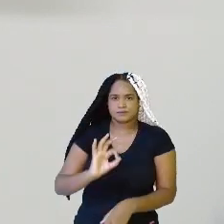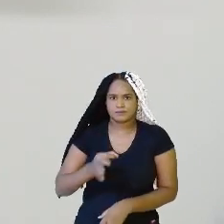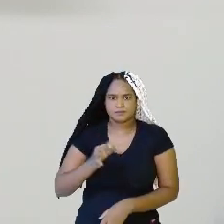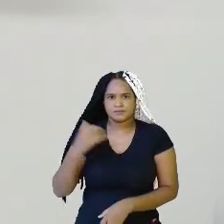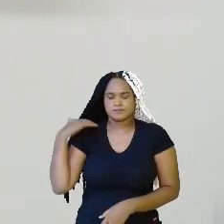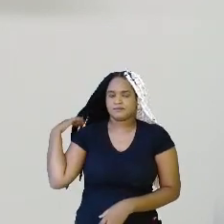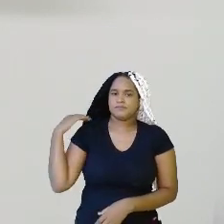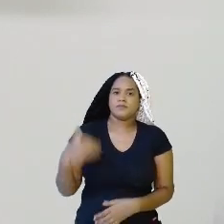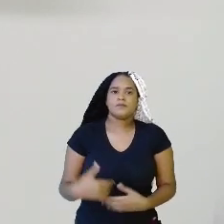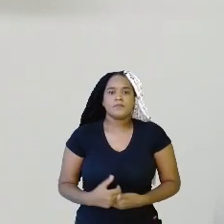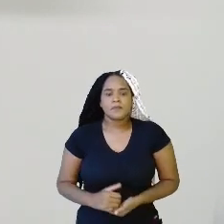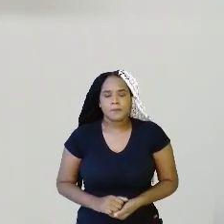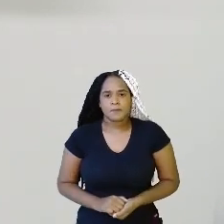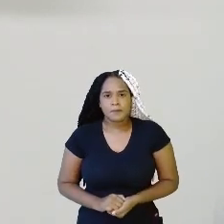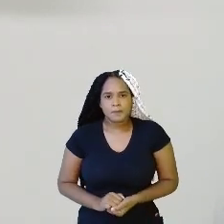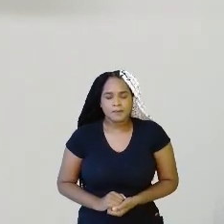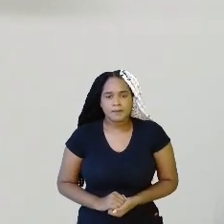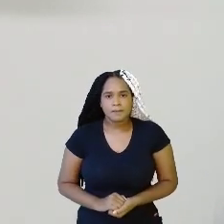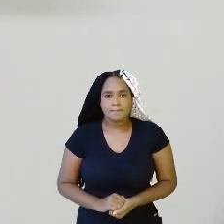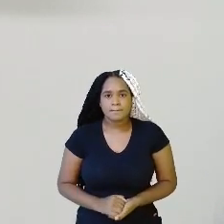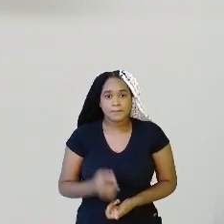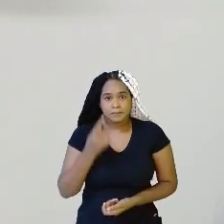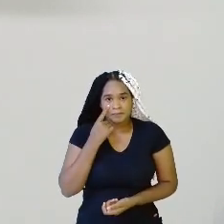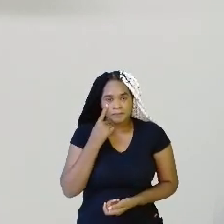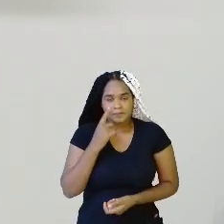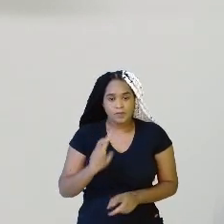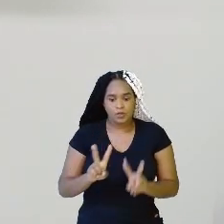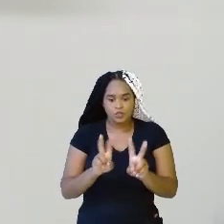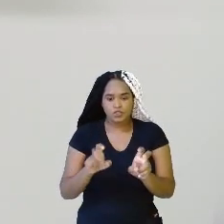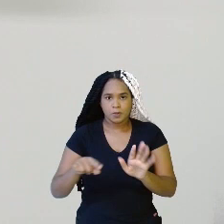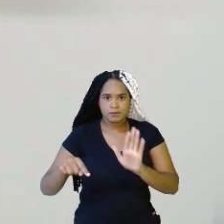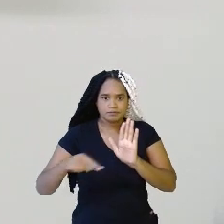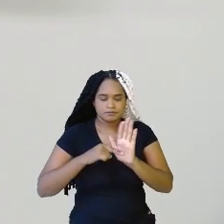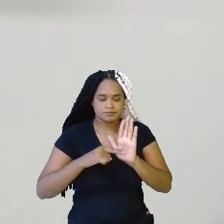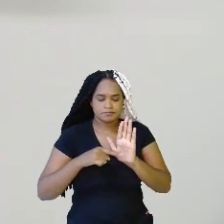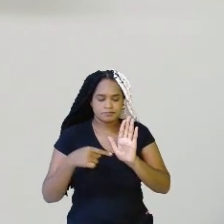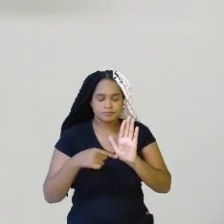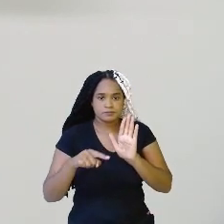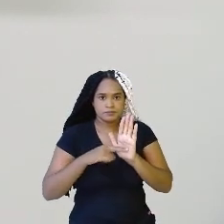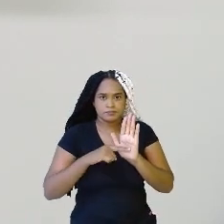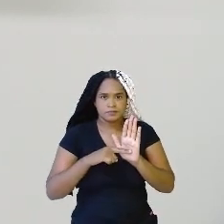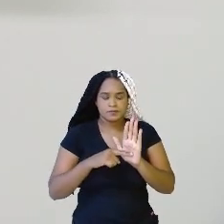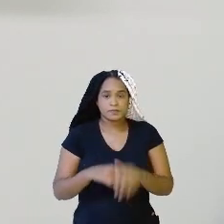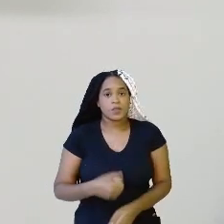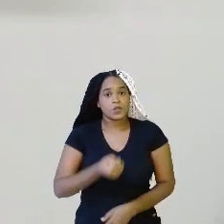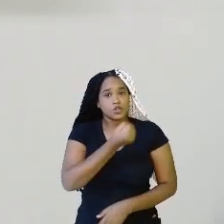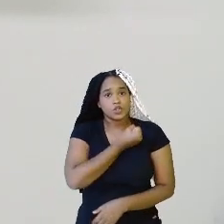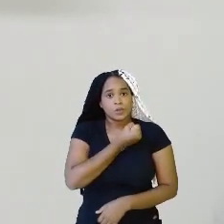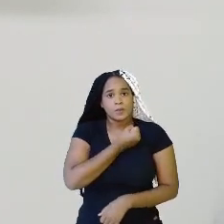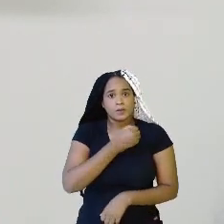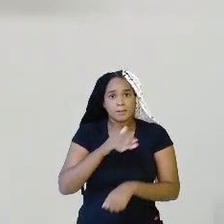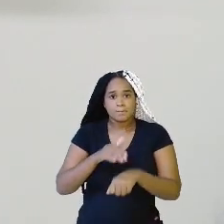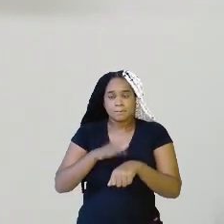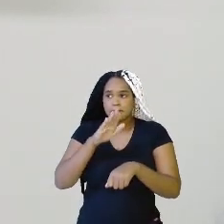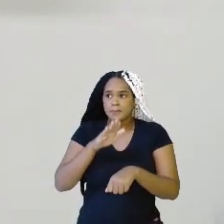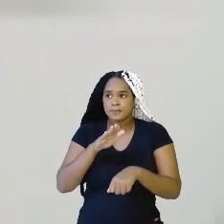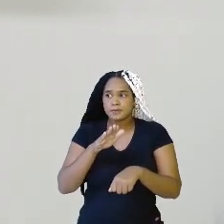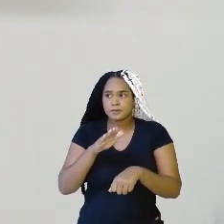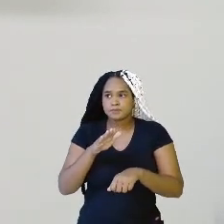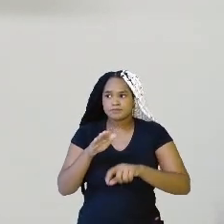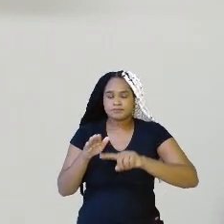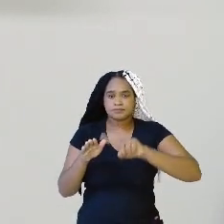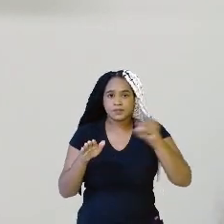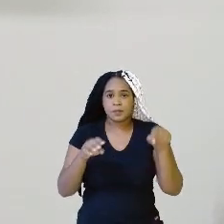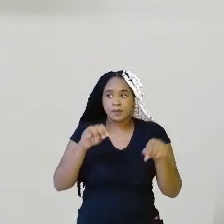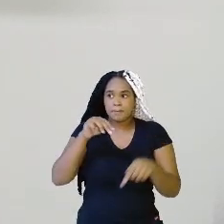Beleza? Vamos embora. No caso de uma subtração, o número maior ocupa o lugar do minuendo. Ó. Quando eu falo